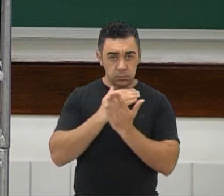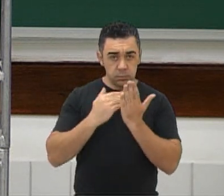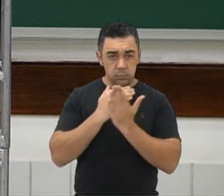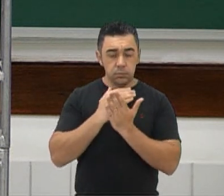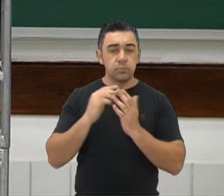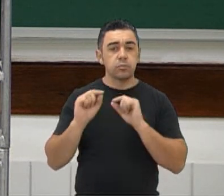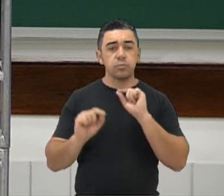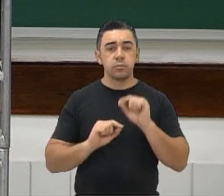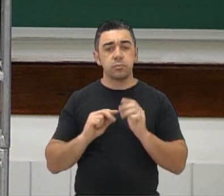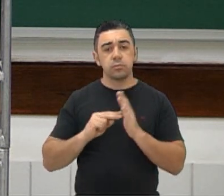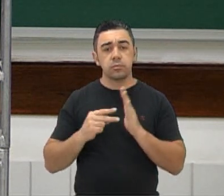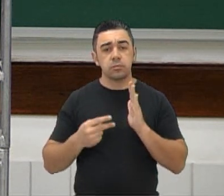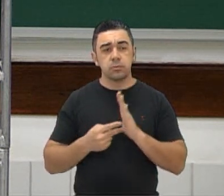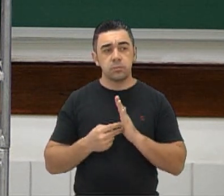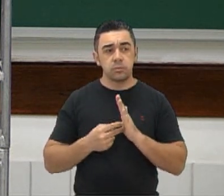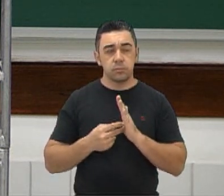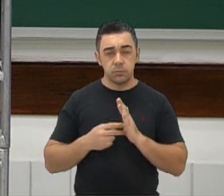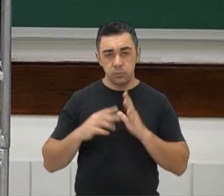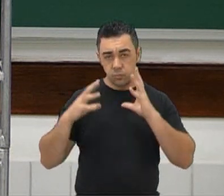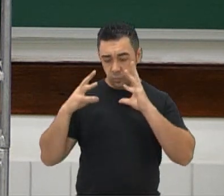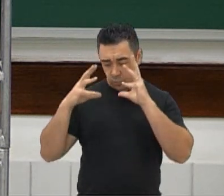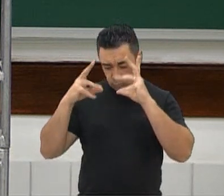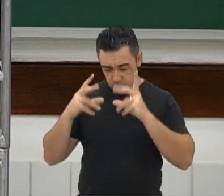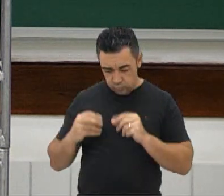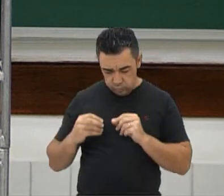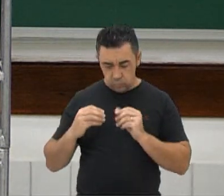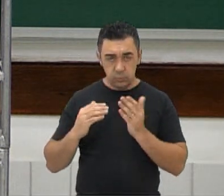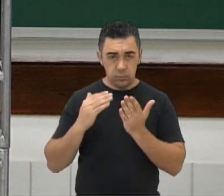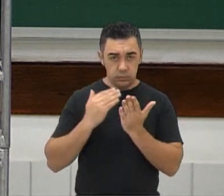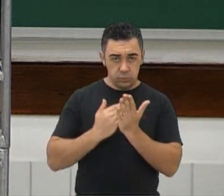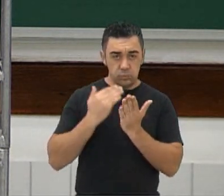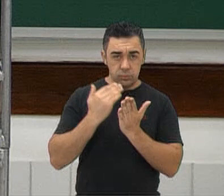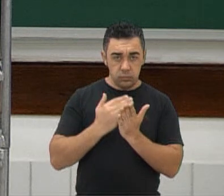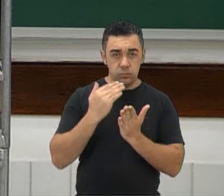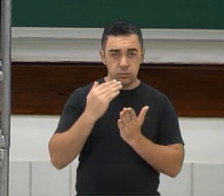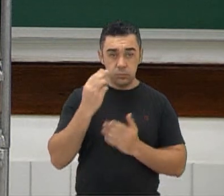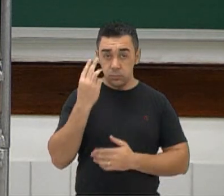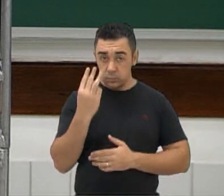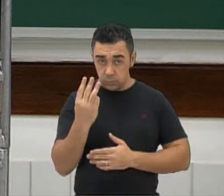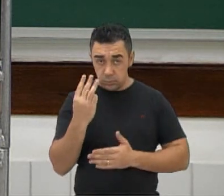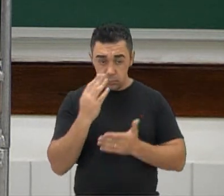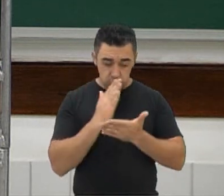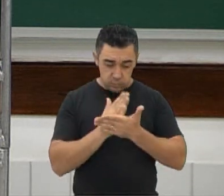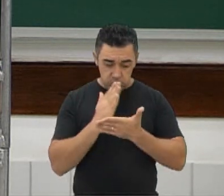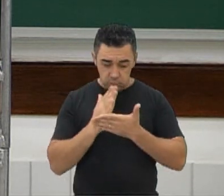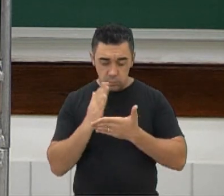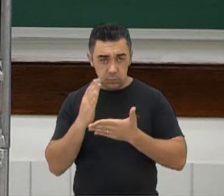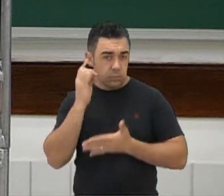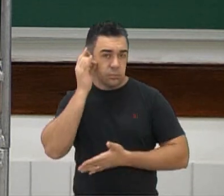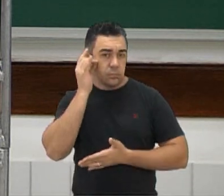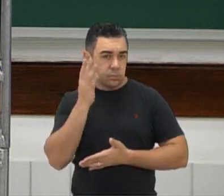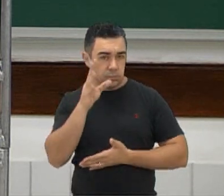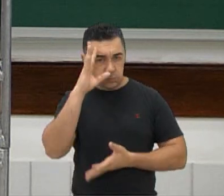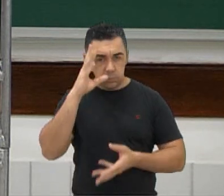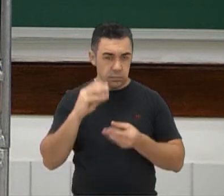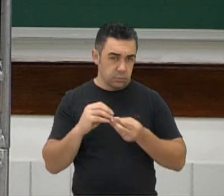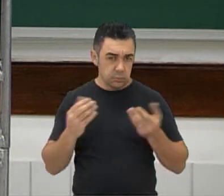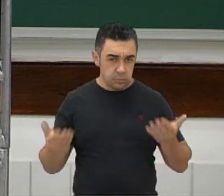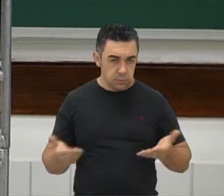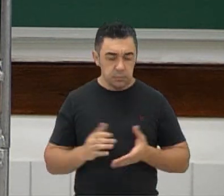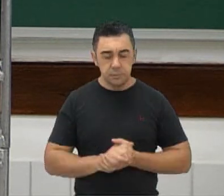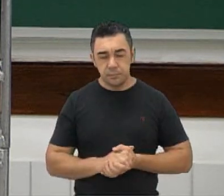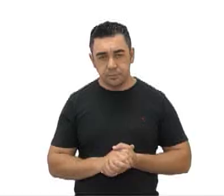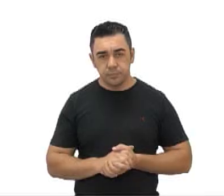está dividindo esse inteiro em 3 partes. Entendeu? Então fica mais fácil compreender ali